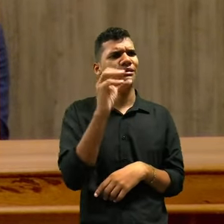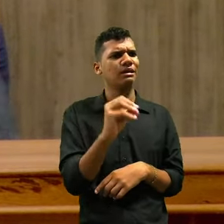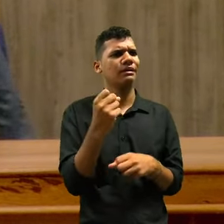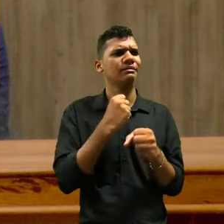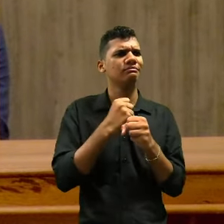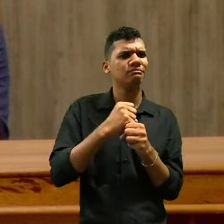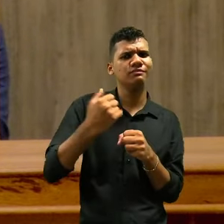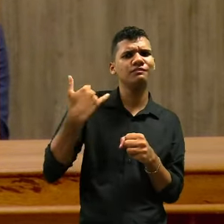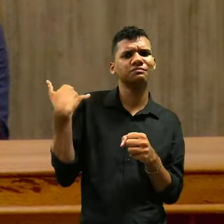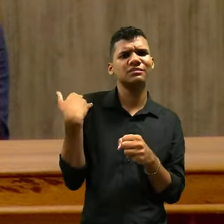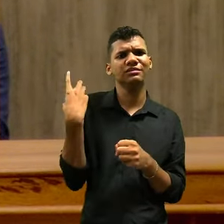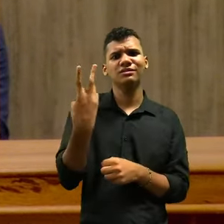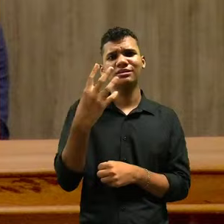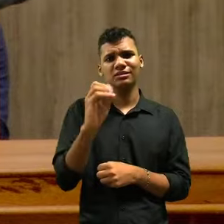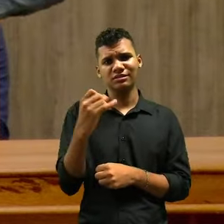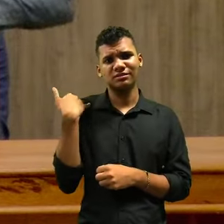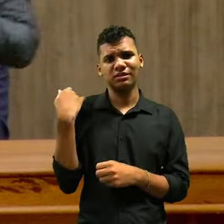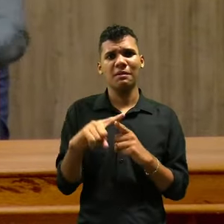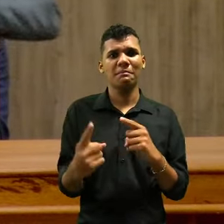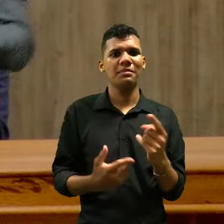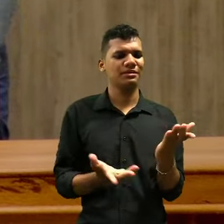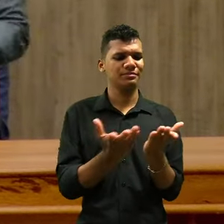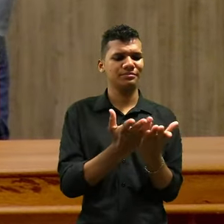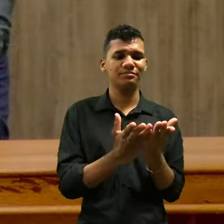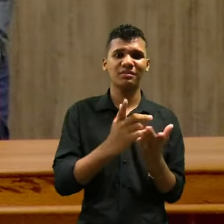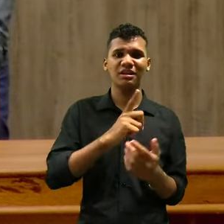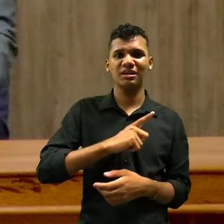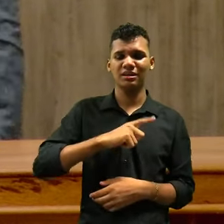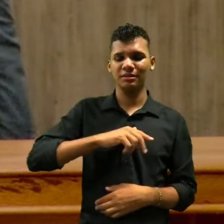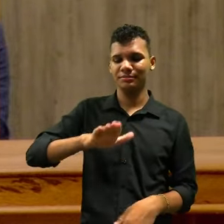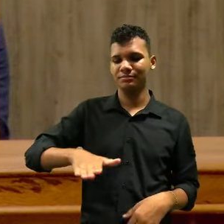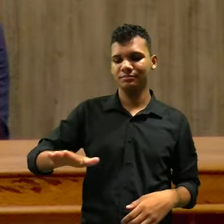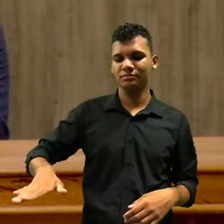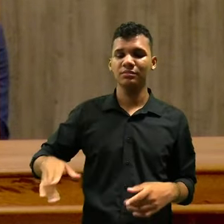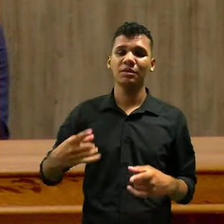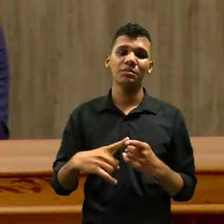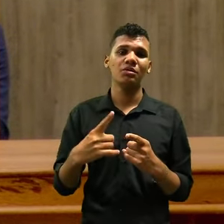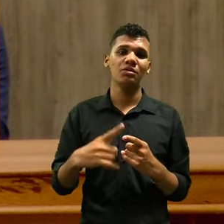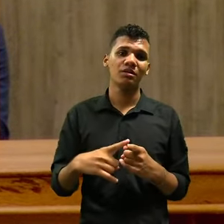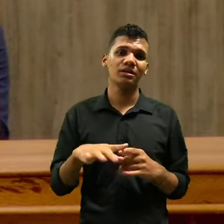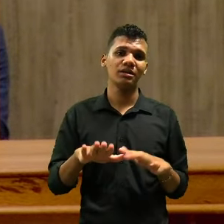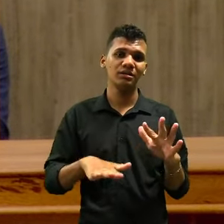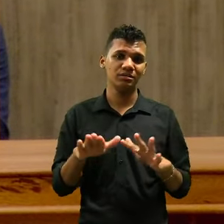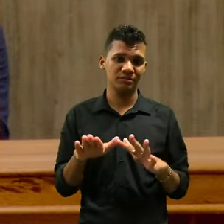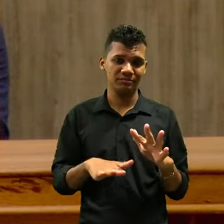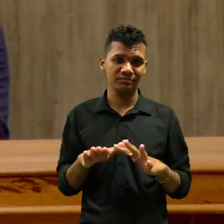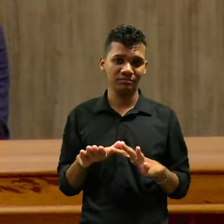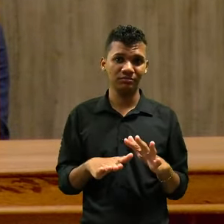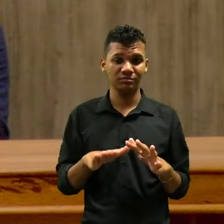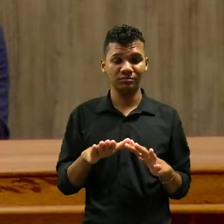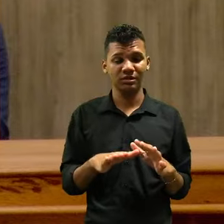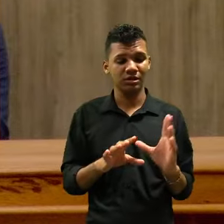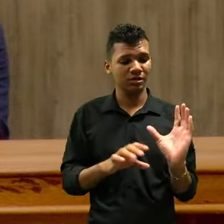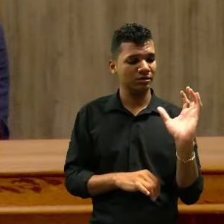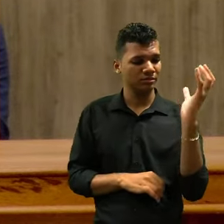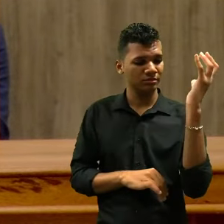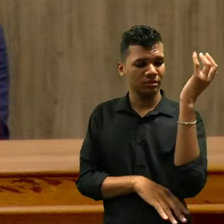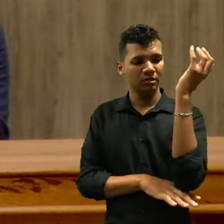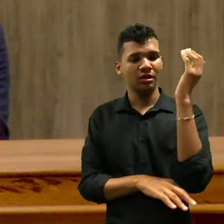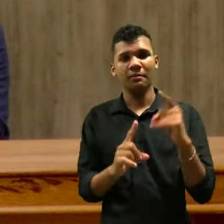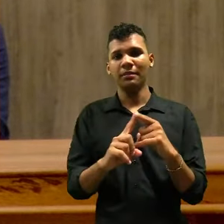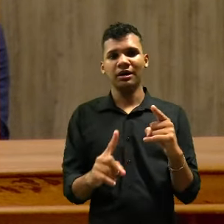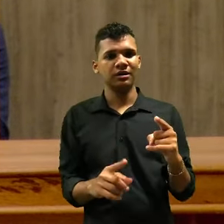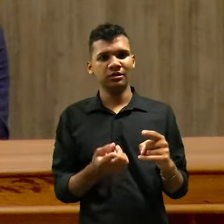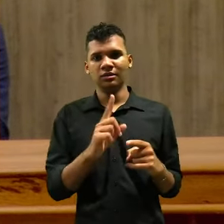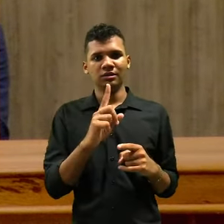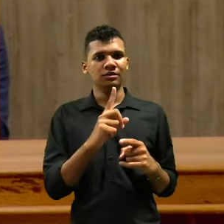há 50 anos mas ele tem a mesma a mesma marcha porque ele tem Boa Terra e quando foi plantado ele não cresceu não foi logo para